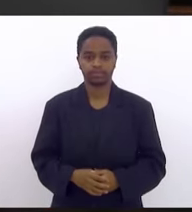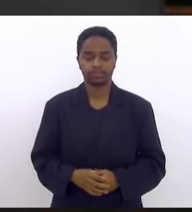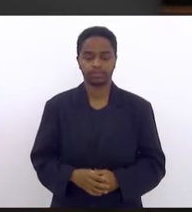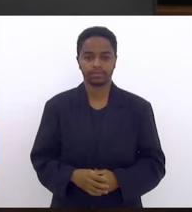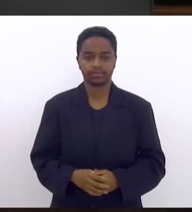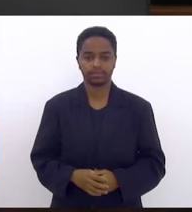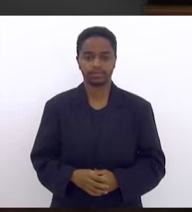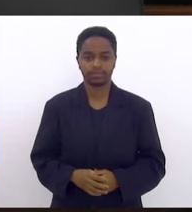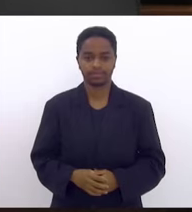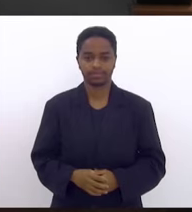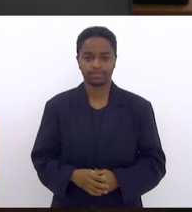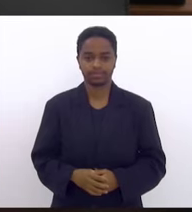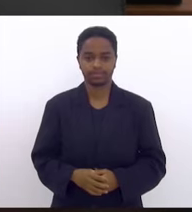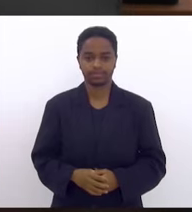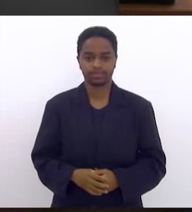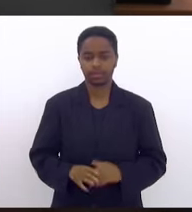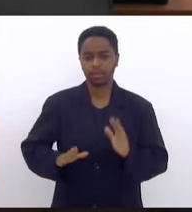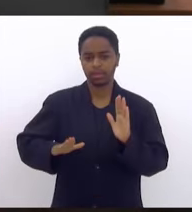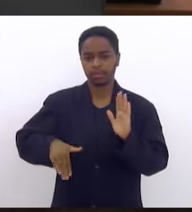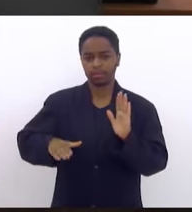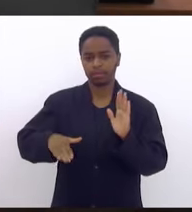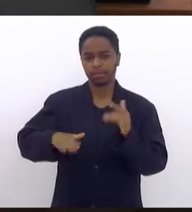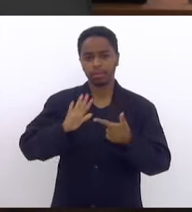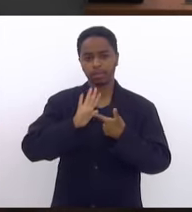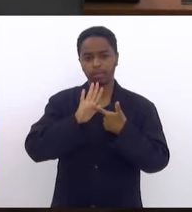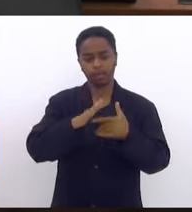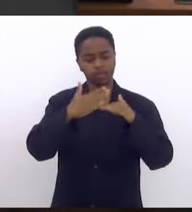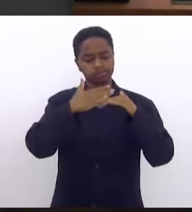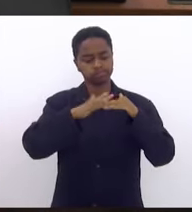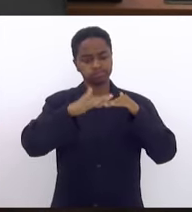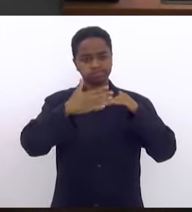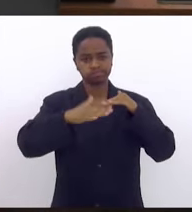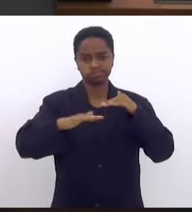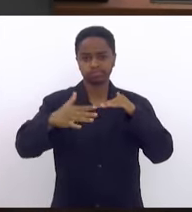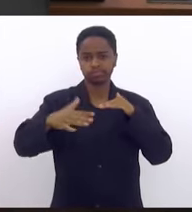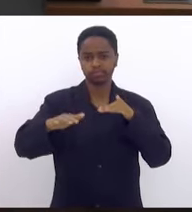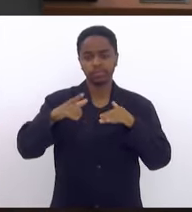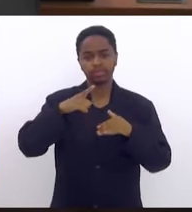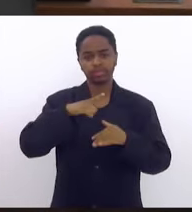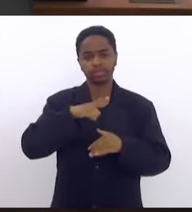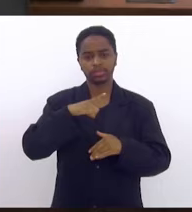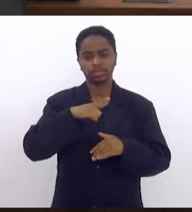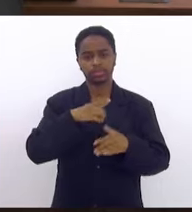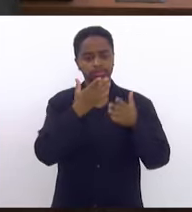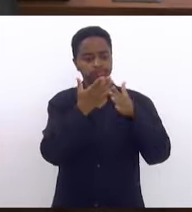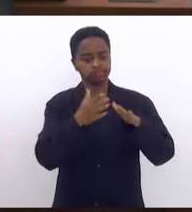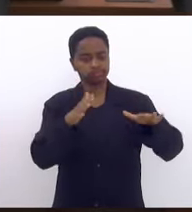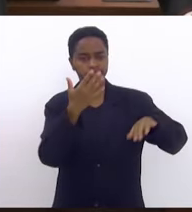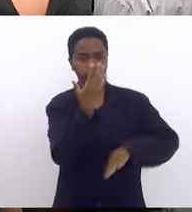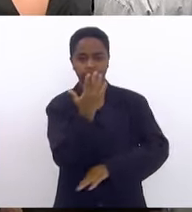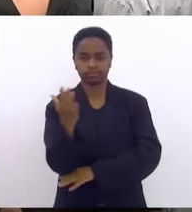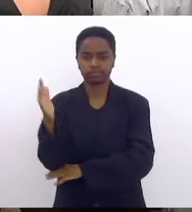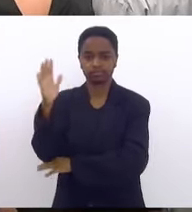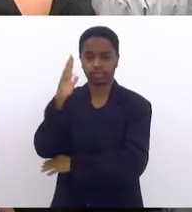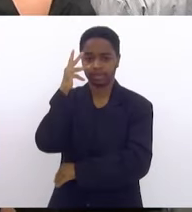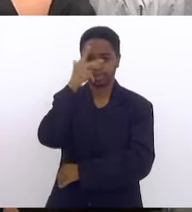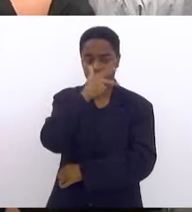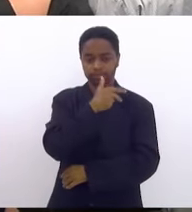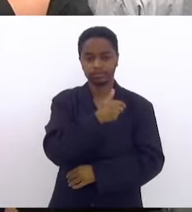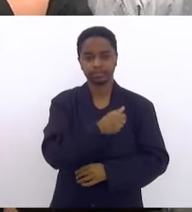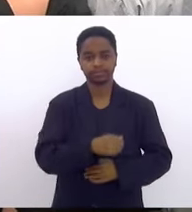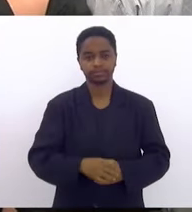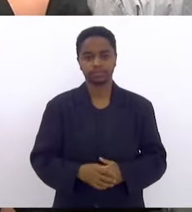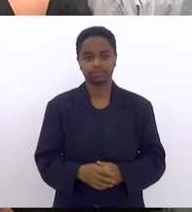As praias colam no horizonte hospitaleiras, respiram ar das verdes matas com o anil.